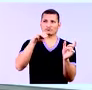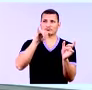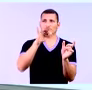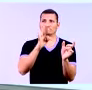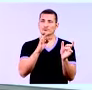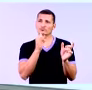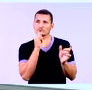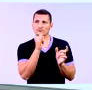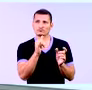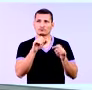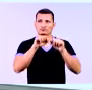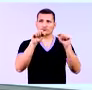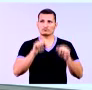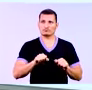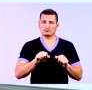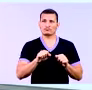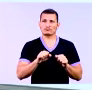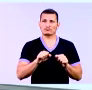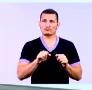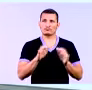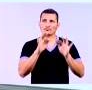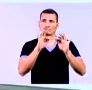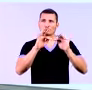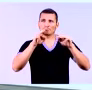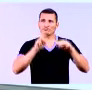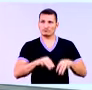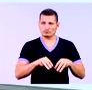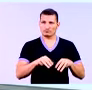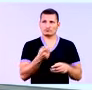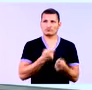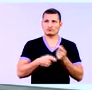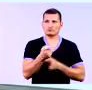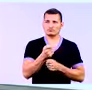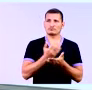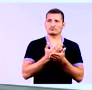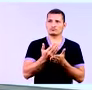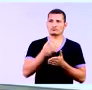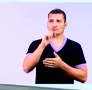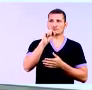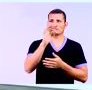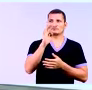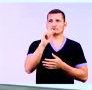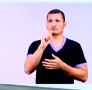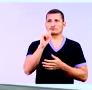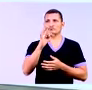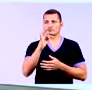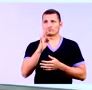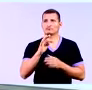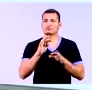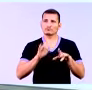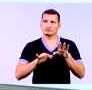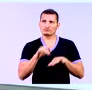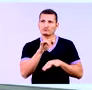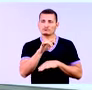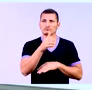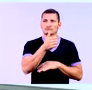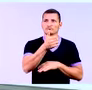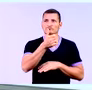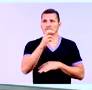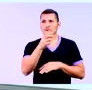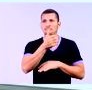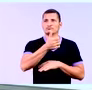a transação finalizou. Então, eu comecei com start, digitei lá, especifiquei os 15, 16, 20 comandos que